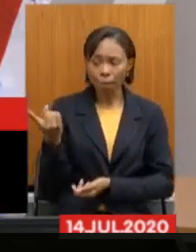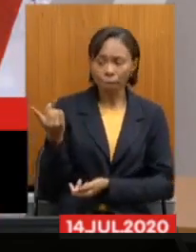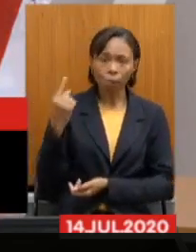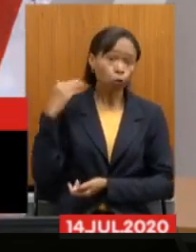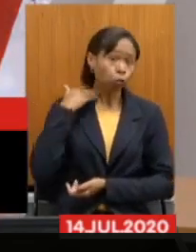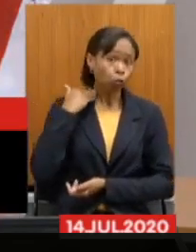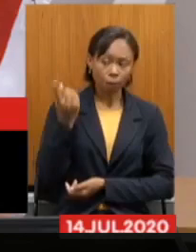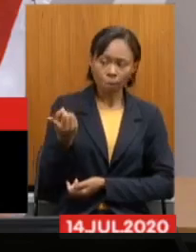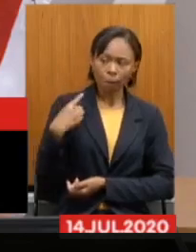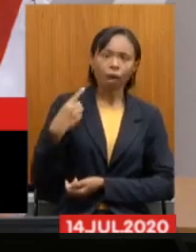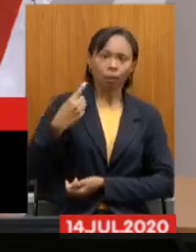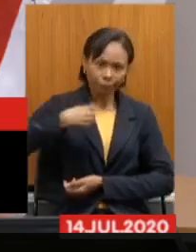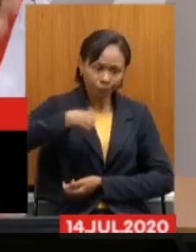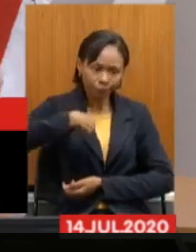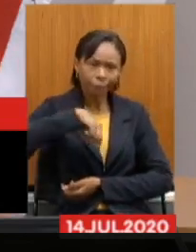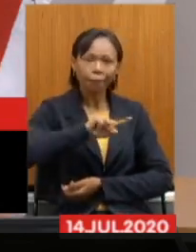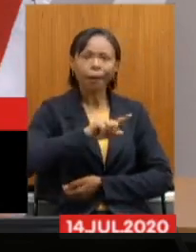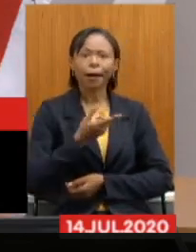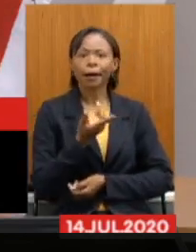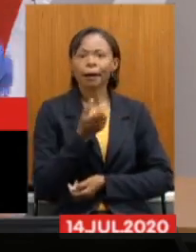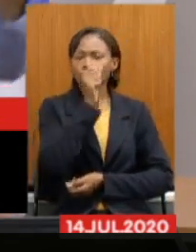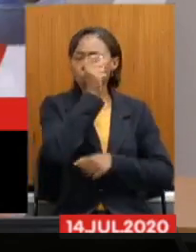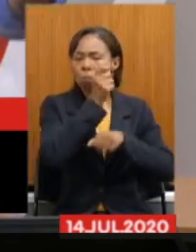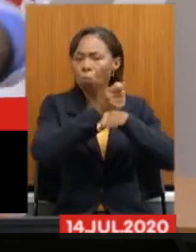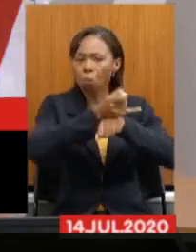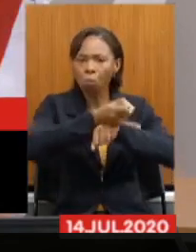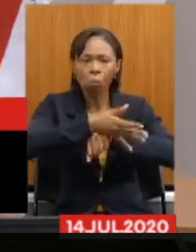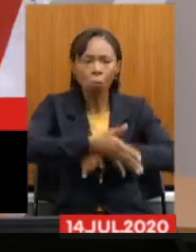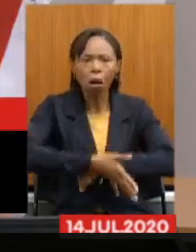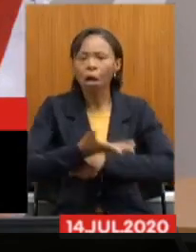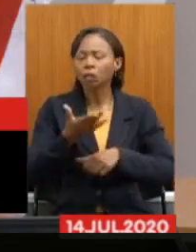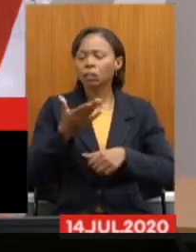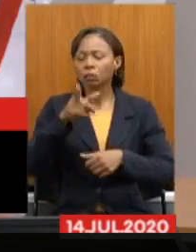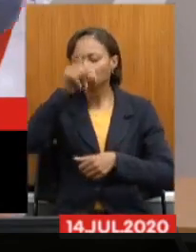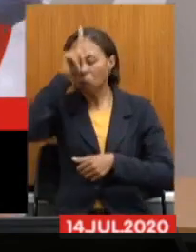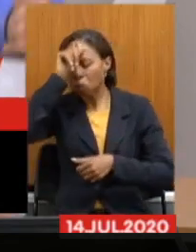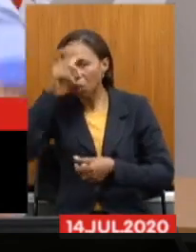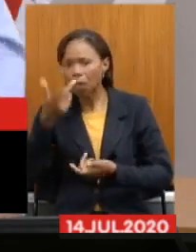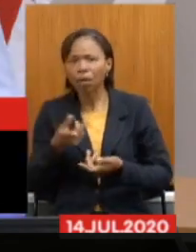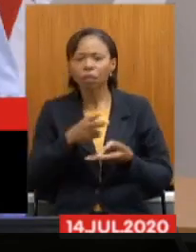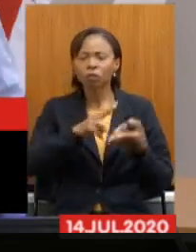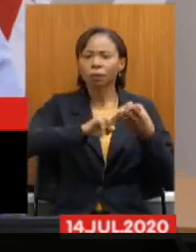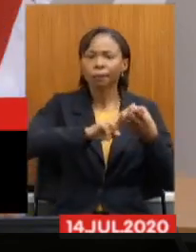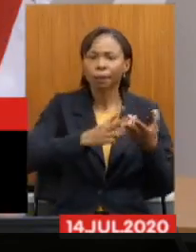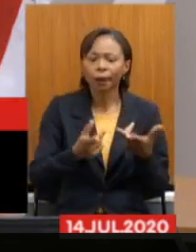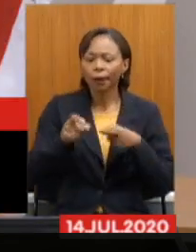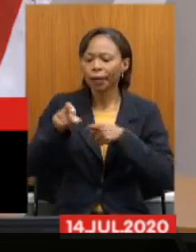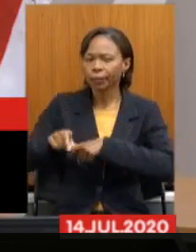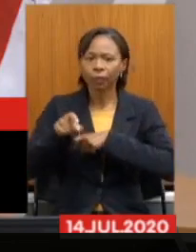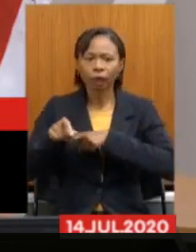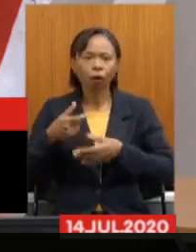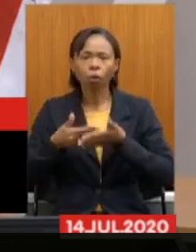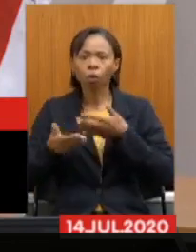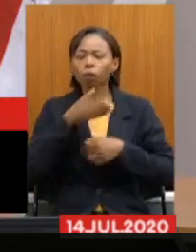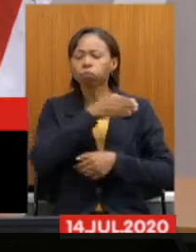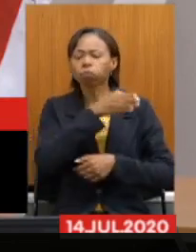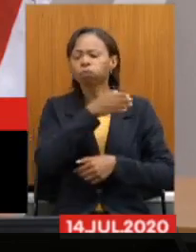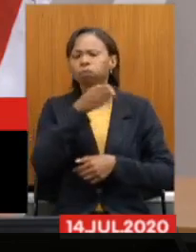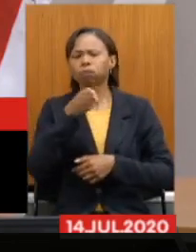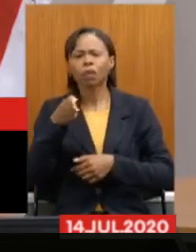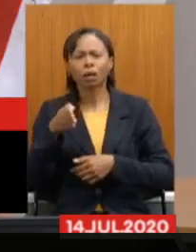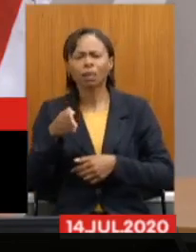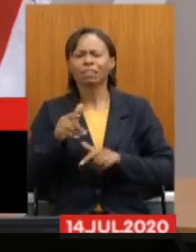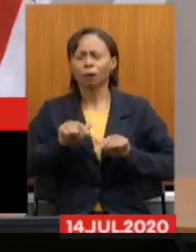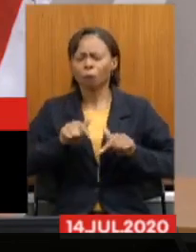justiça. Meia-noite, 2 da manhã, 3, presídio, hospital, zona rural. E nessa luta já